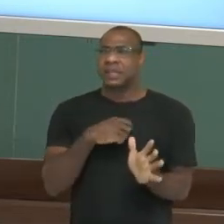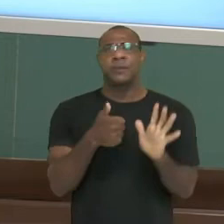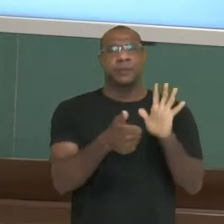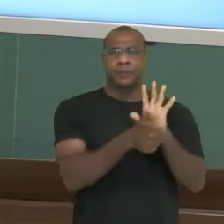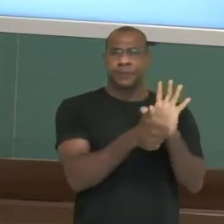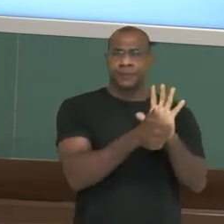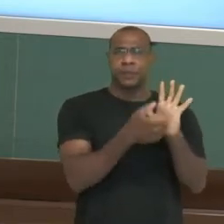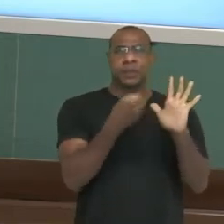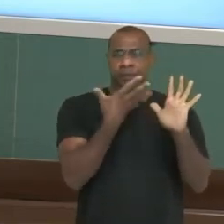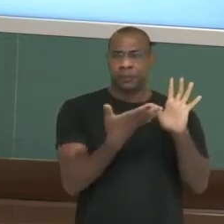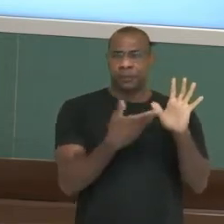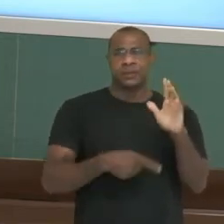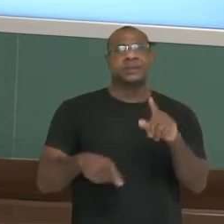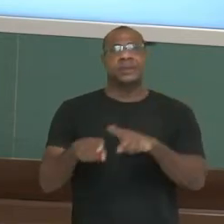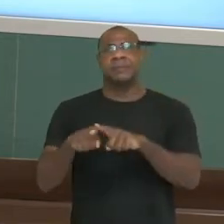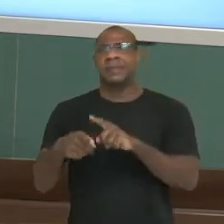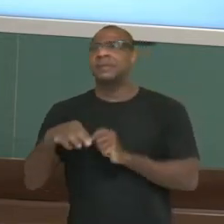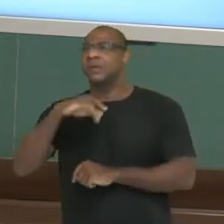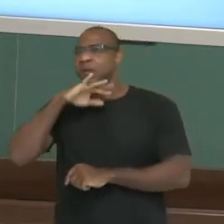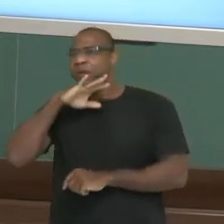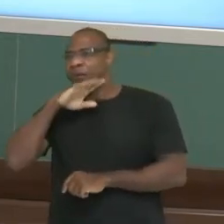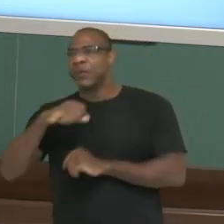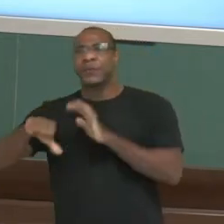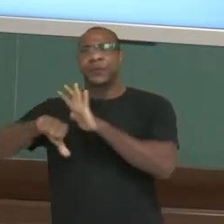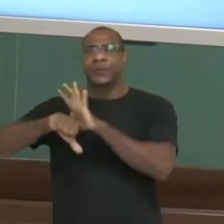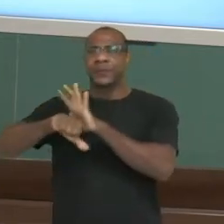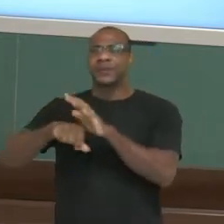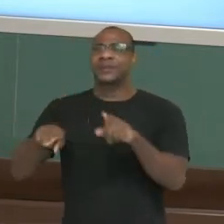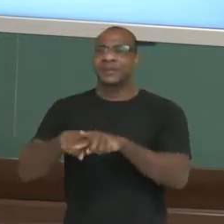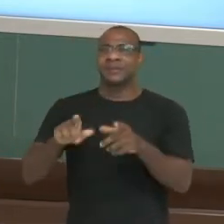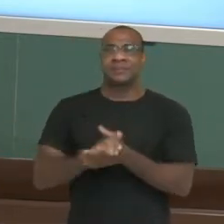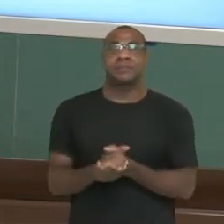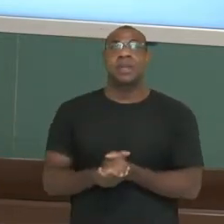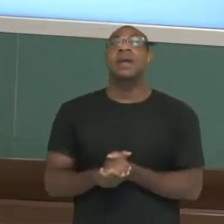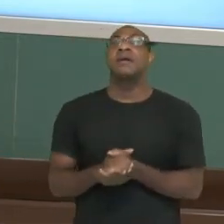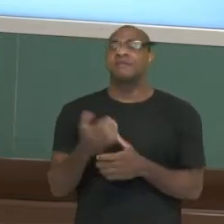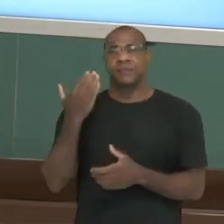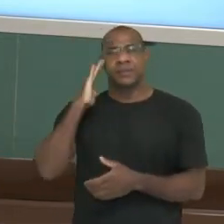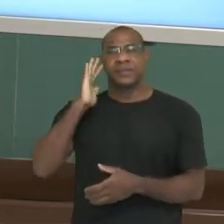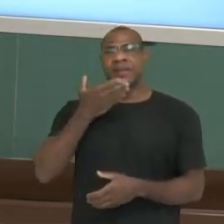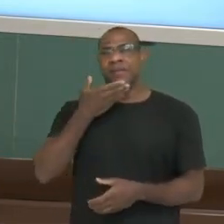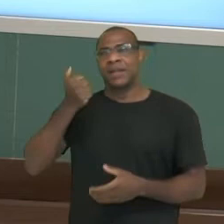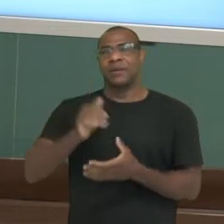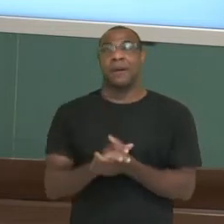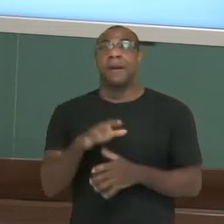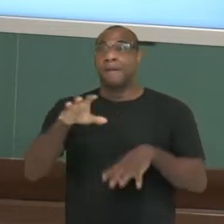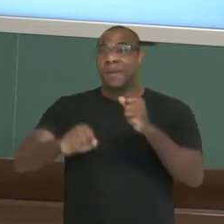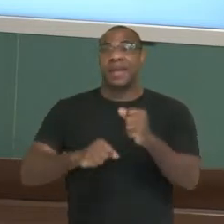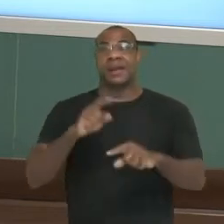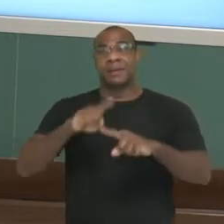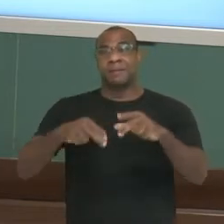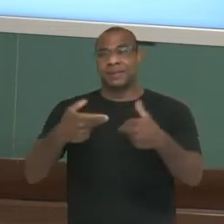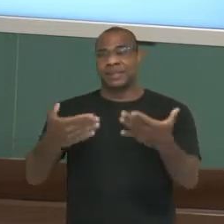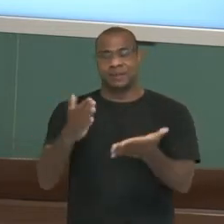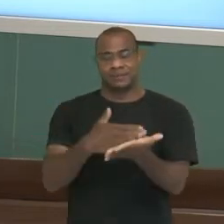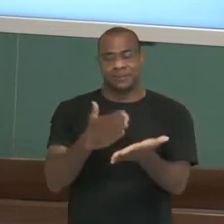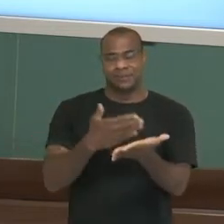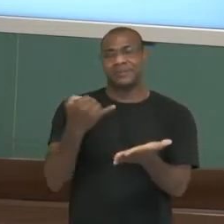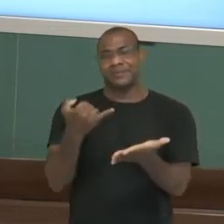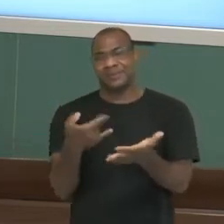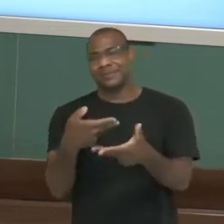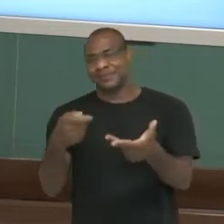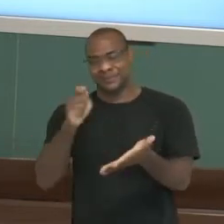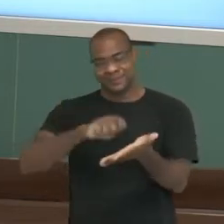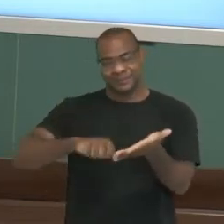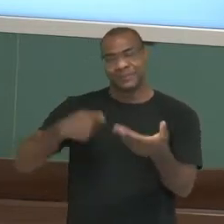também. Vamos entender isso um pouco melhor. Então tenha lápis, caderno, caneta à mão, porque você vai precisar anotar algumas